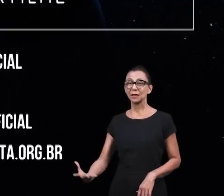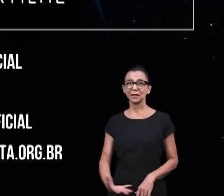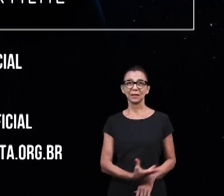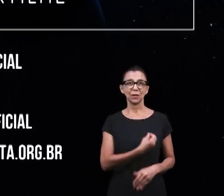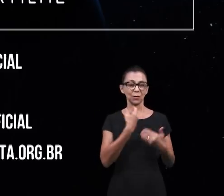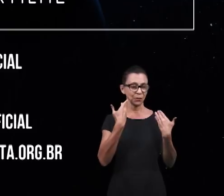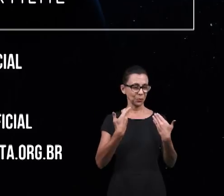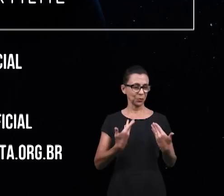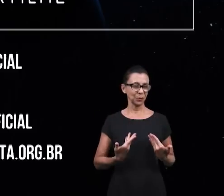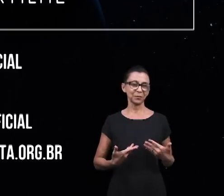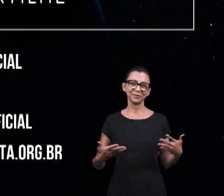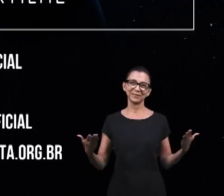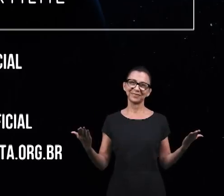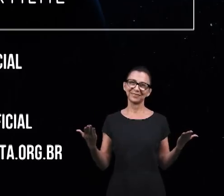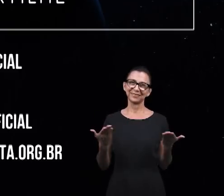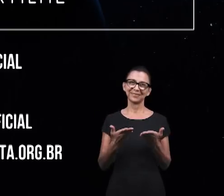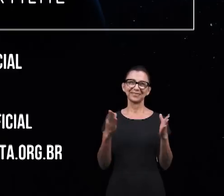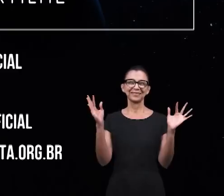agora sou